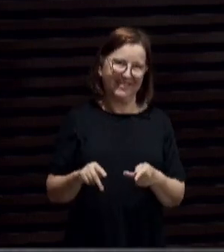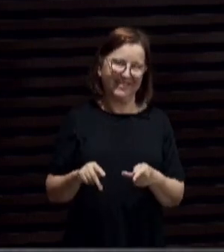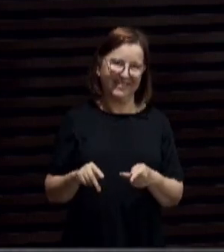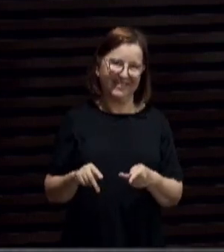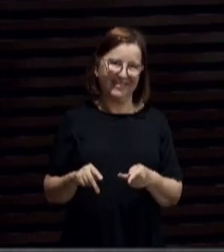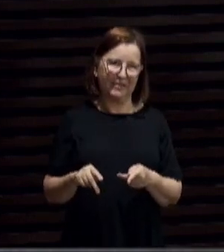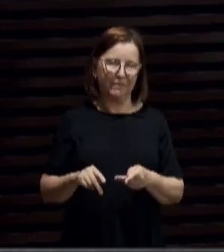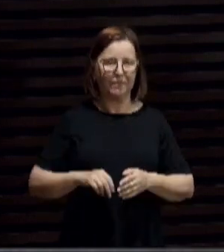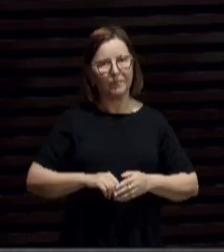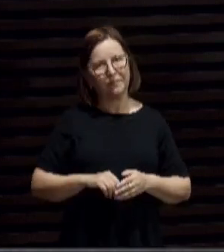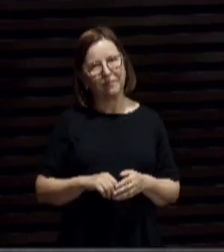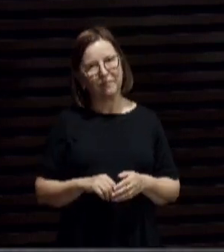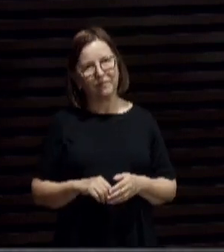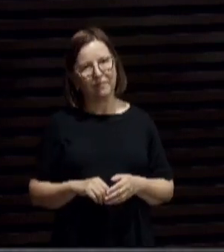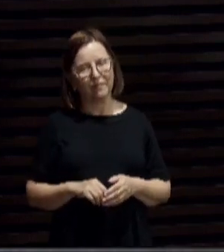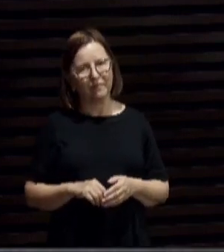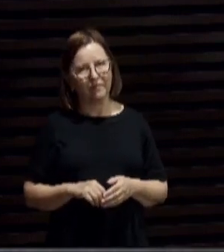Mas aí é o que reina o perigo.